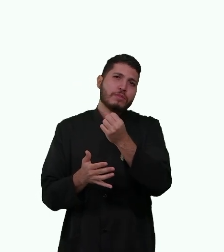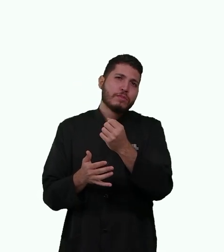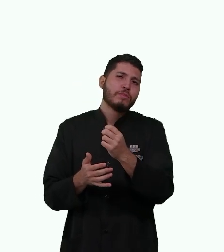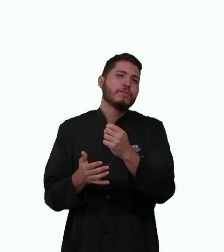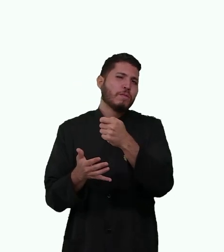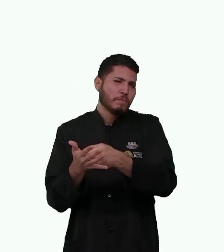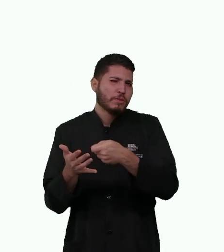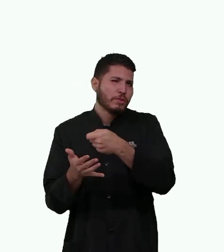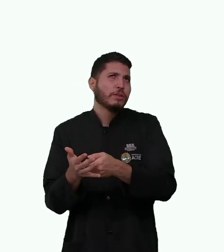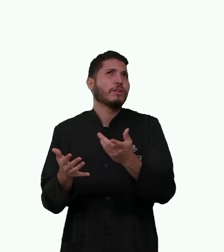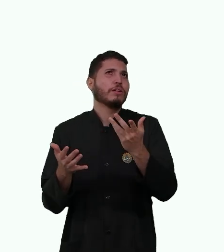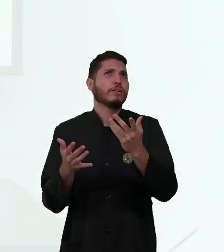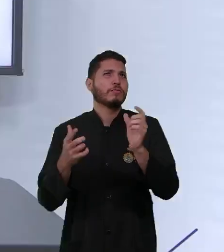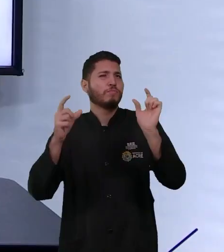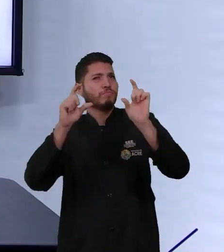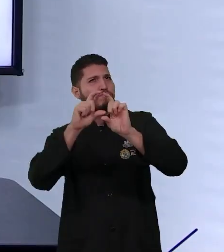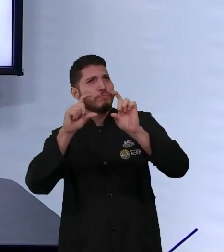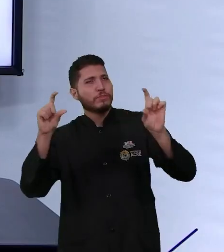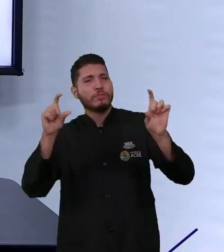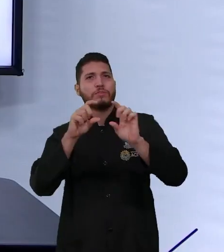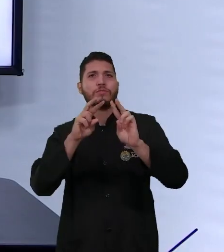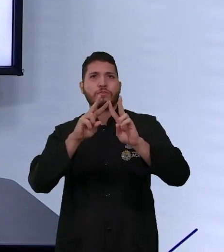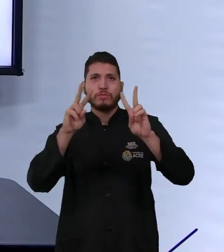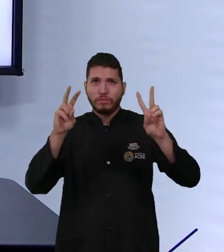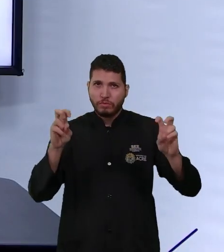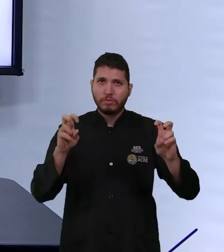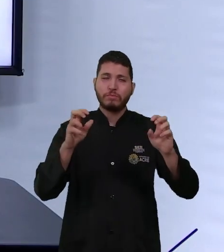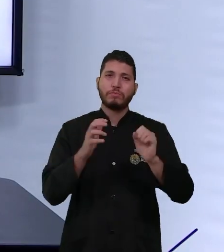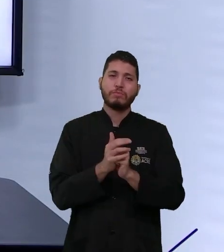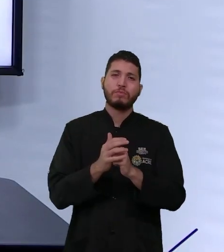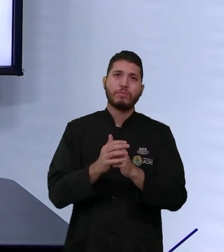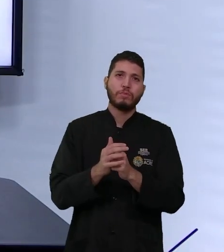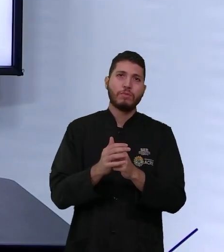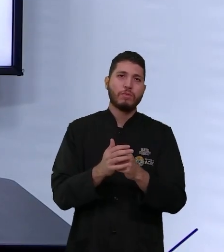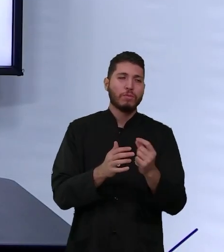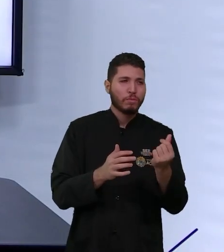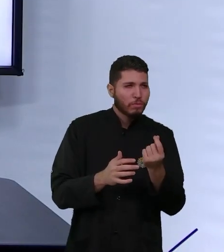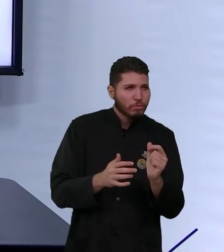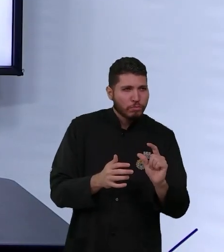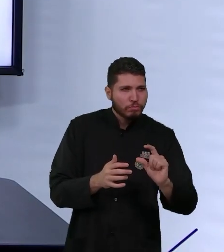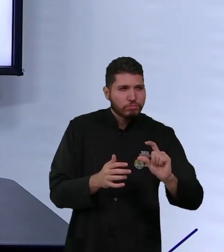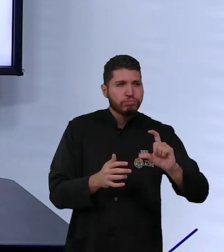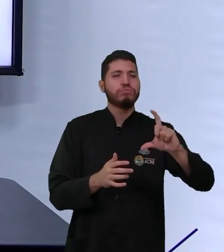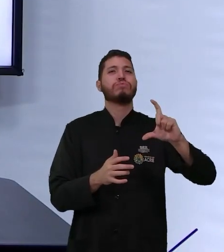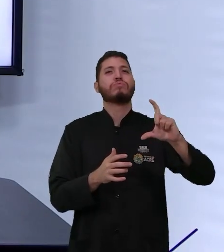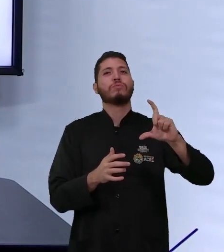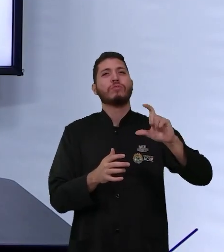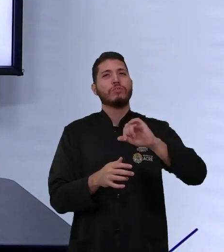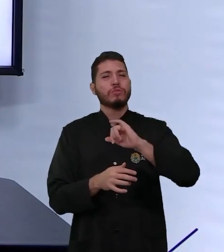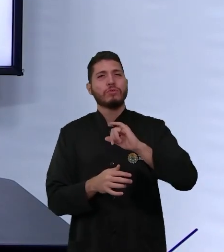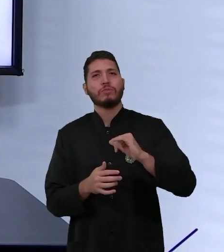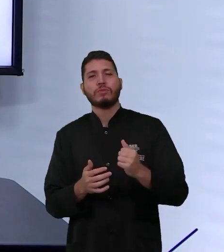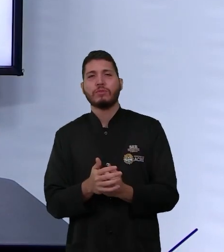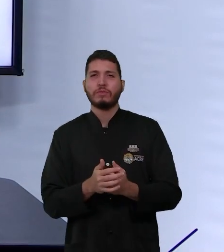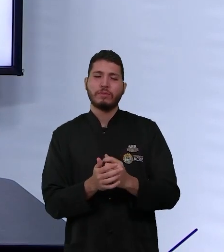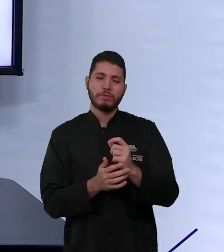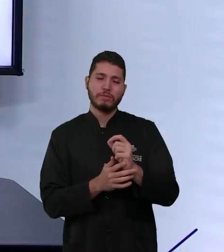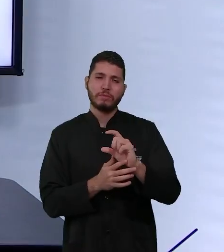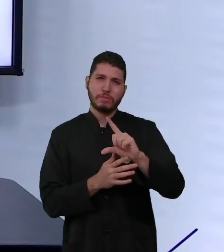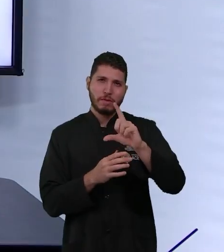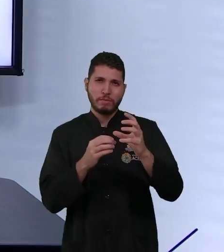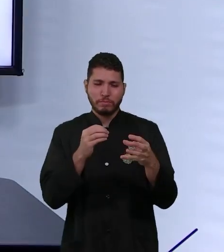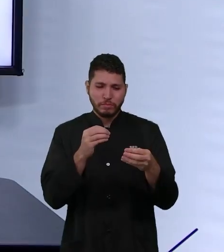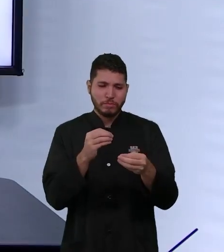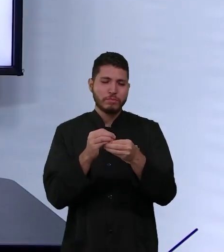tenho a ideia de lucros, prejuízos, descontos e acréscimos, tá, estudante? Então, porcentagem, ela fica